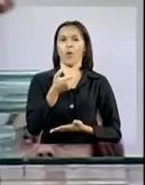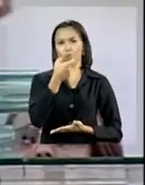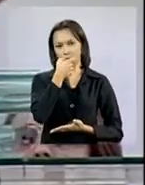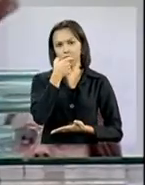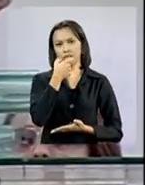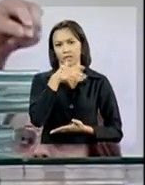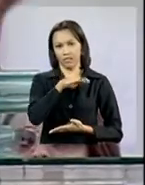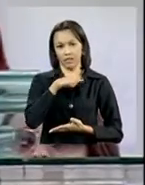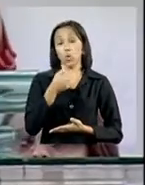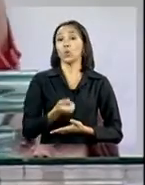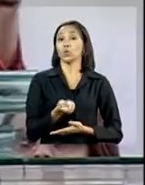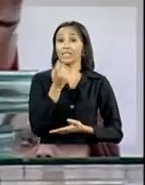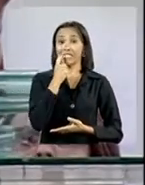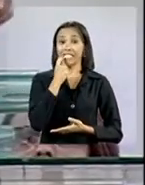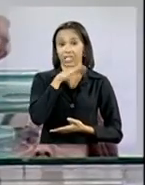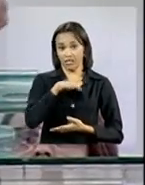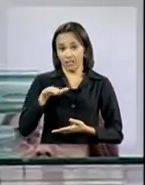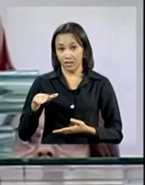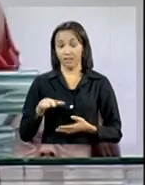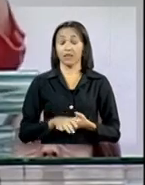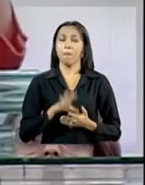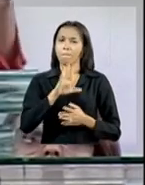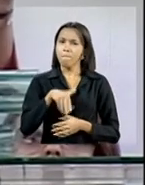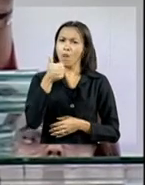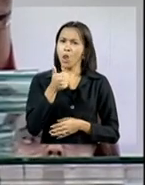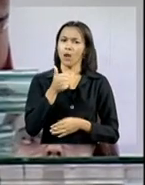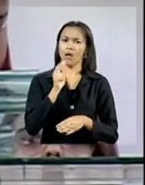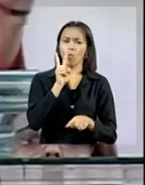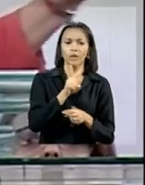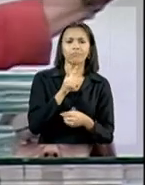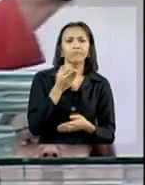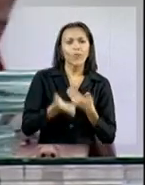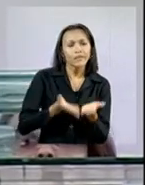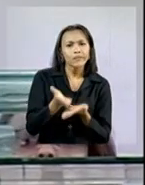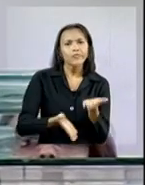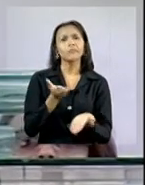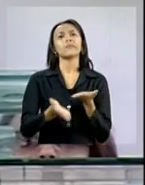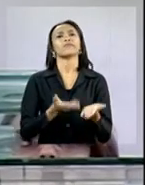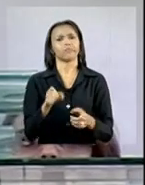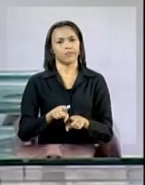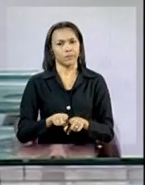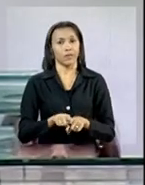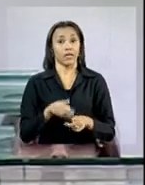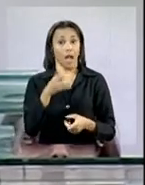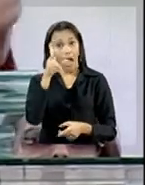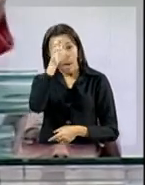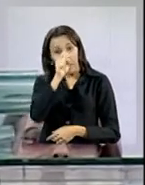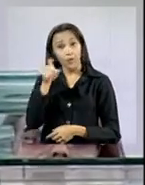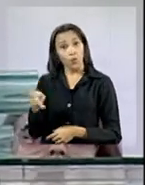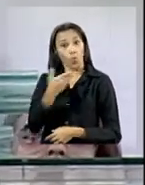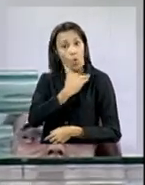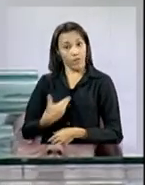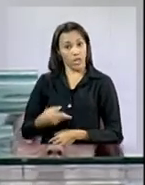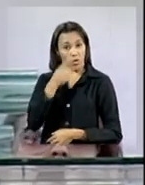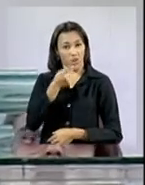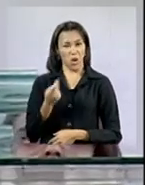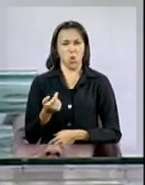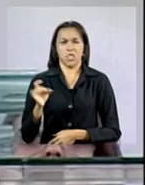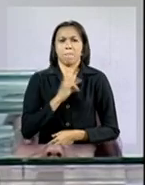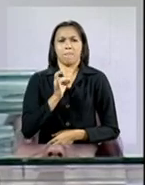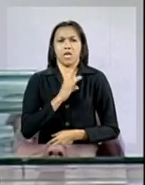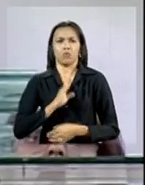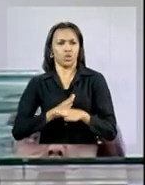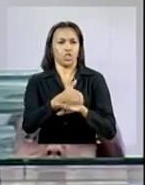melhorar também o atendimento aprender isso que o nosso Governador falou não ter mais medo do